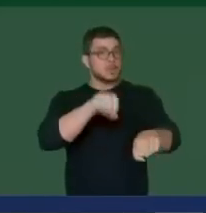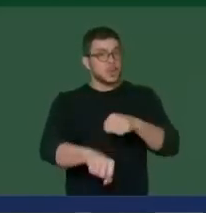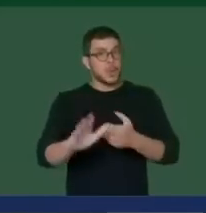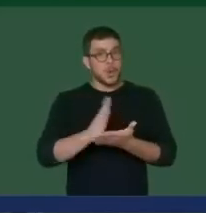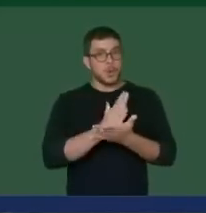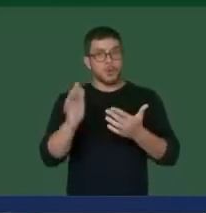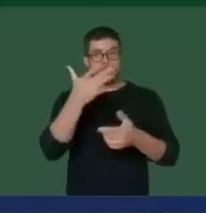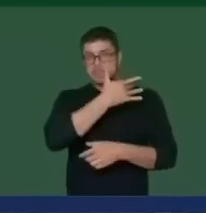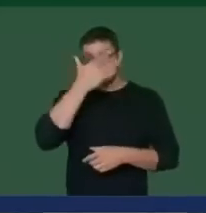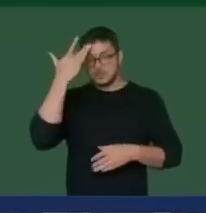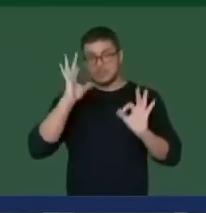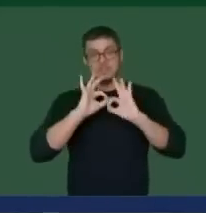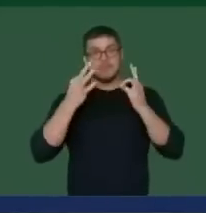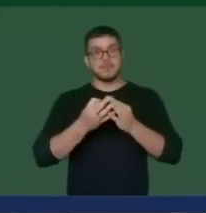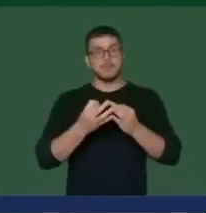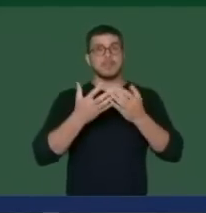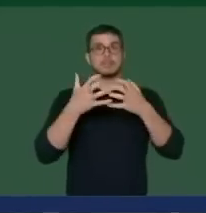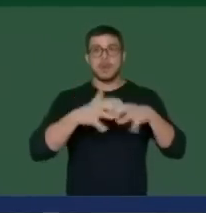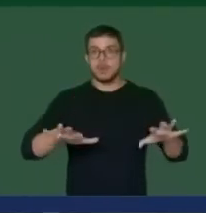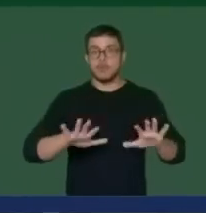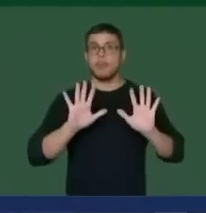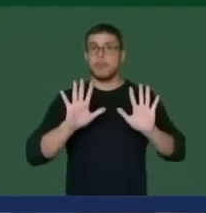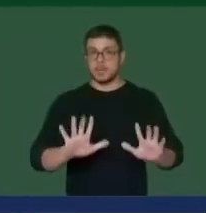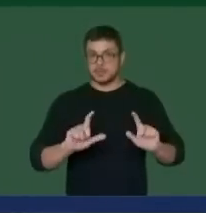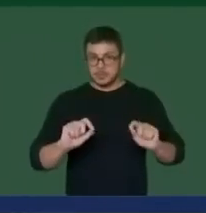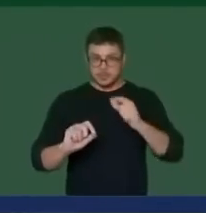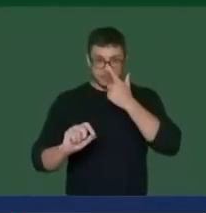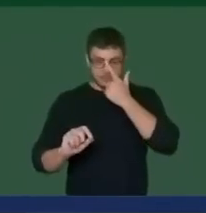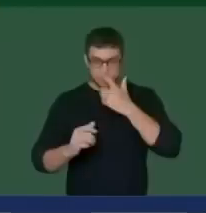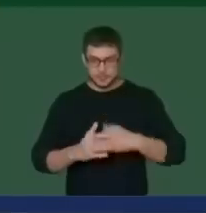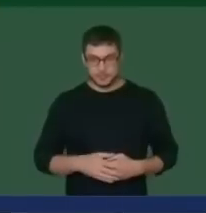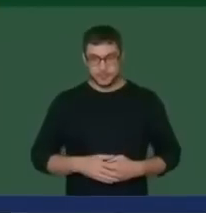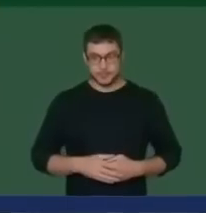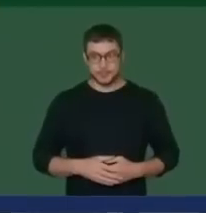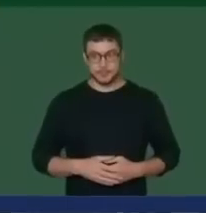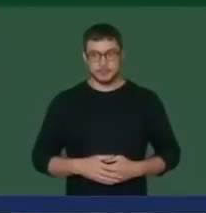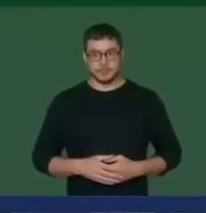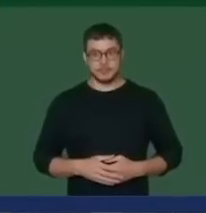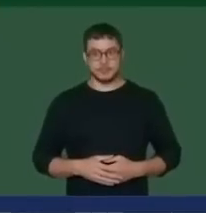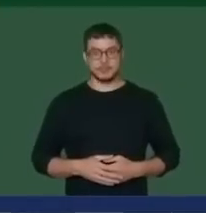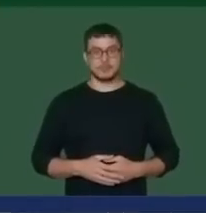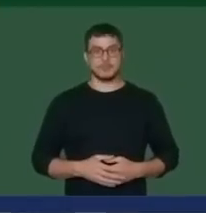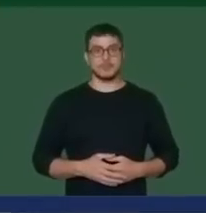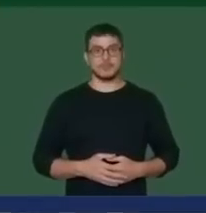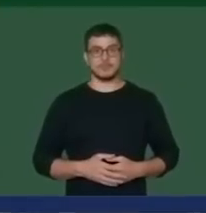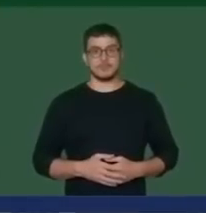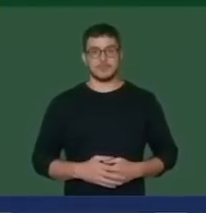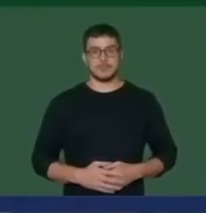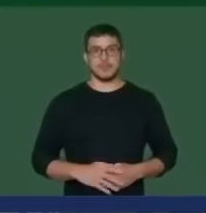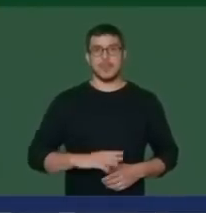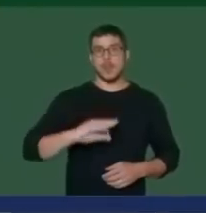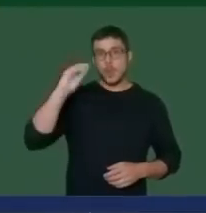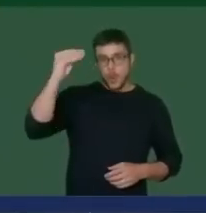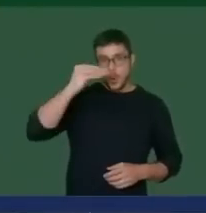de entes públicos. Culpar por este clima de ódio apenas os indignados com a política é reduzir